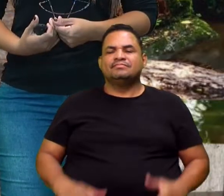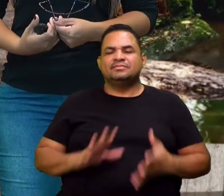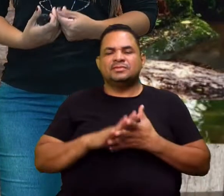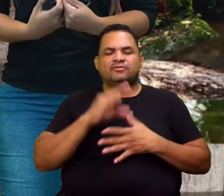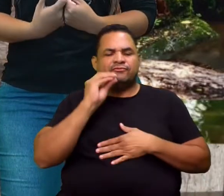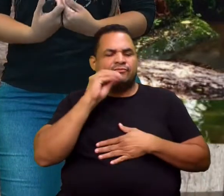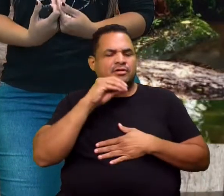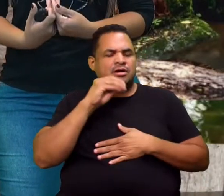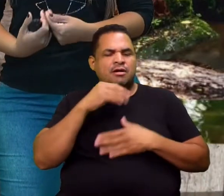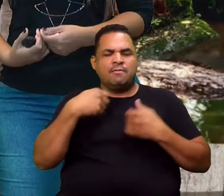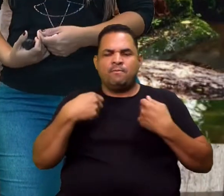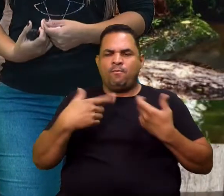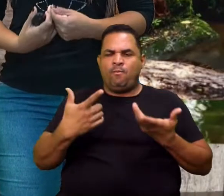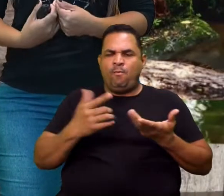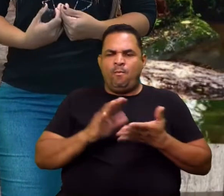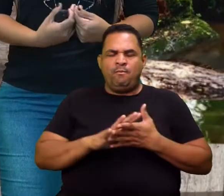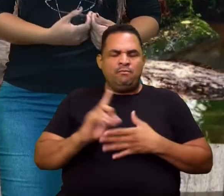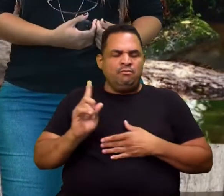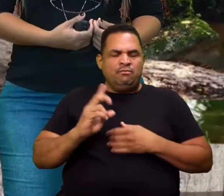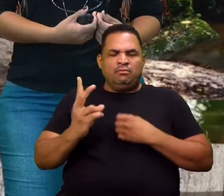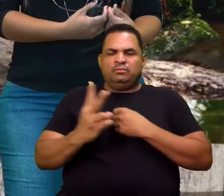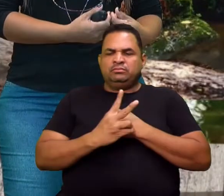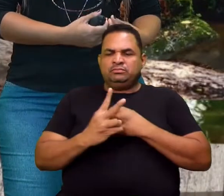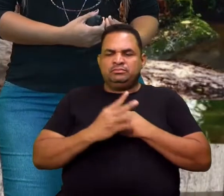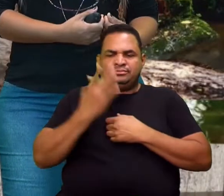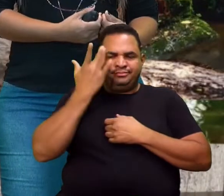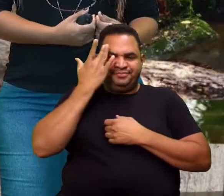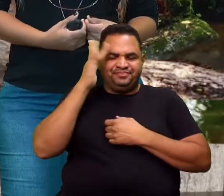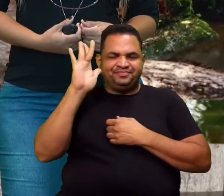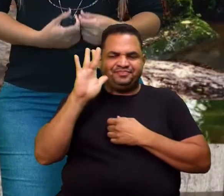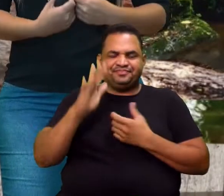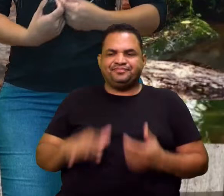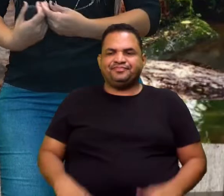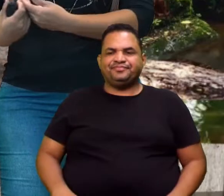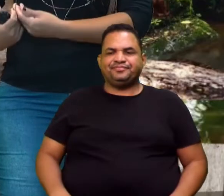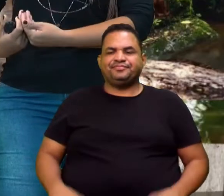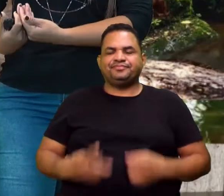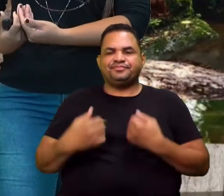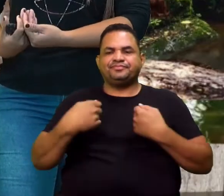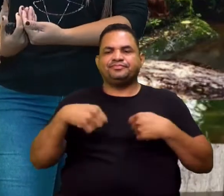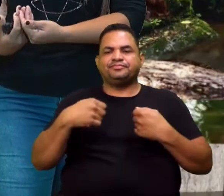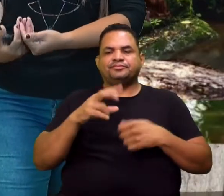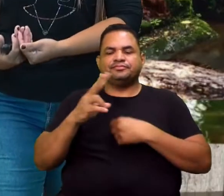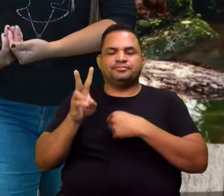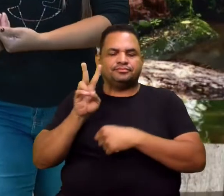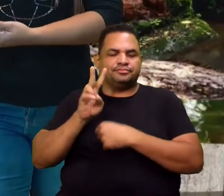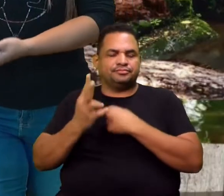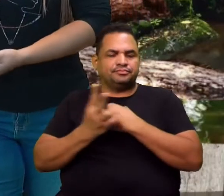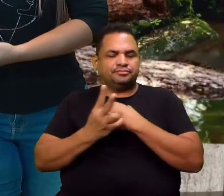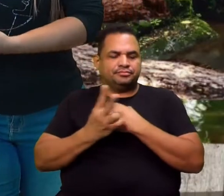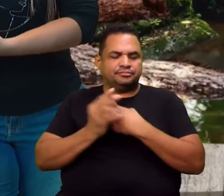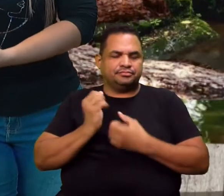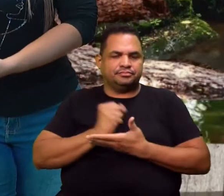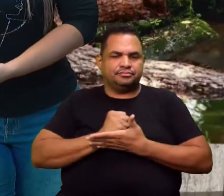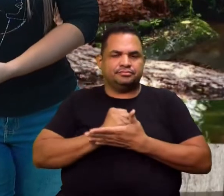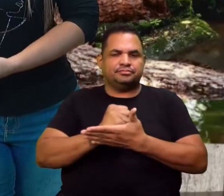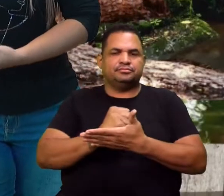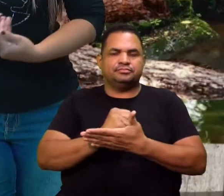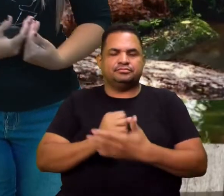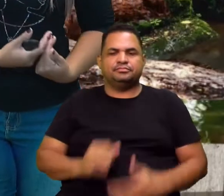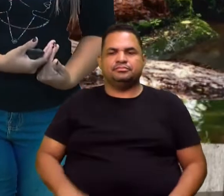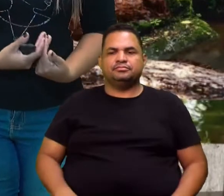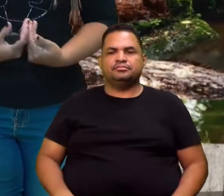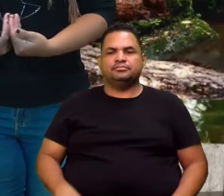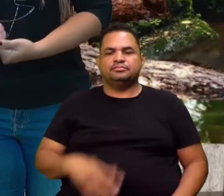fragilizados ainda, eles não sabem se proteger, não sabem se cuidar, se virar sozinho. Então eles precisam desse cuidado, desse apoio